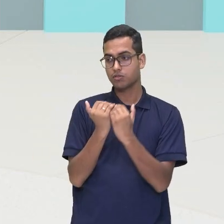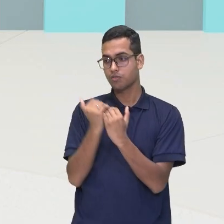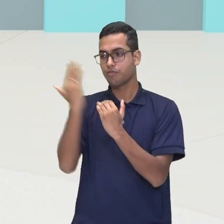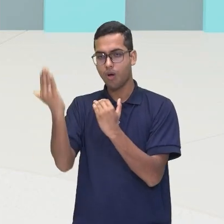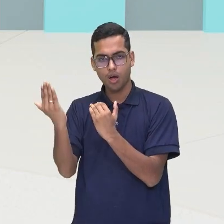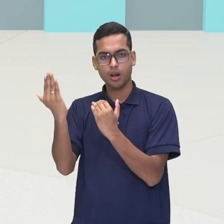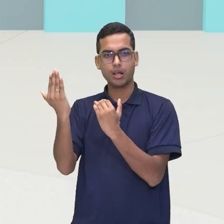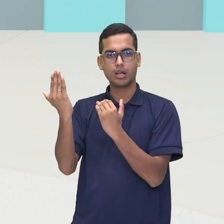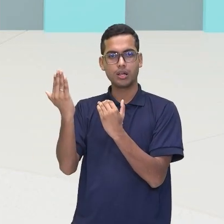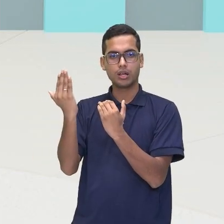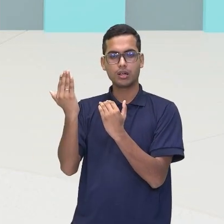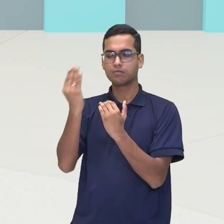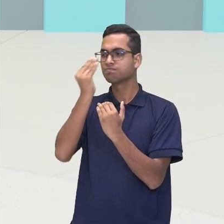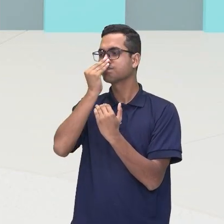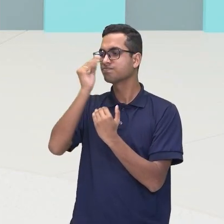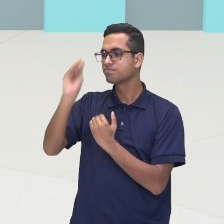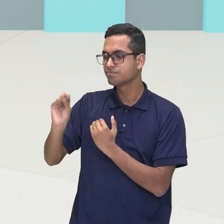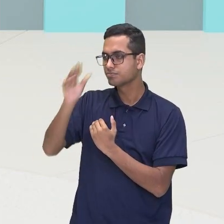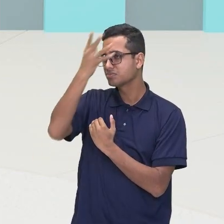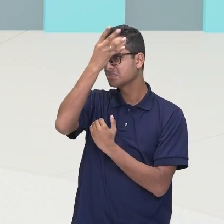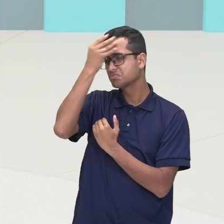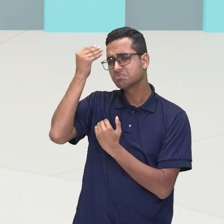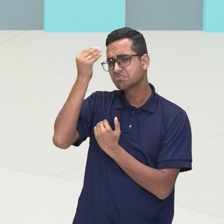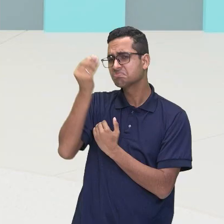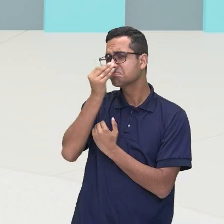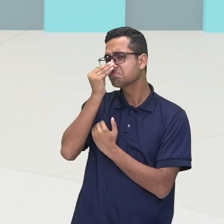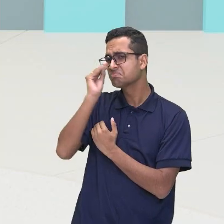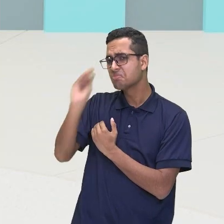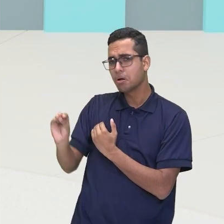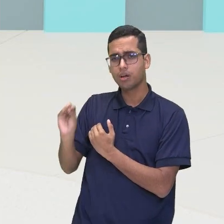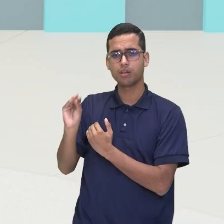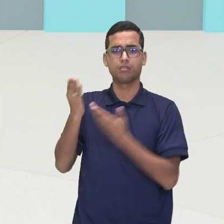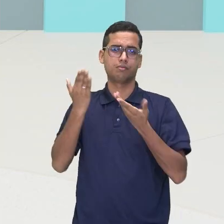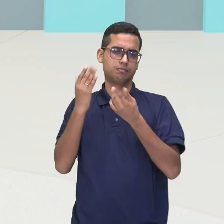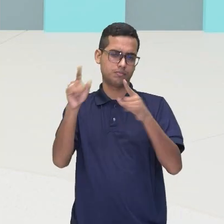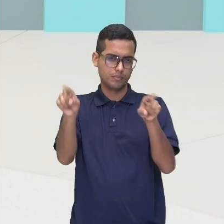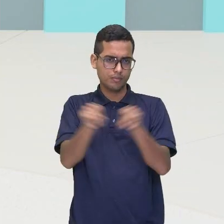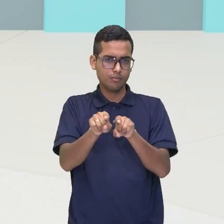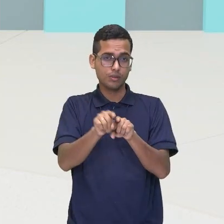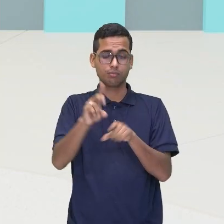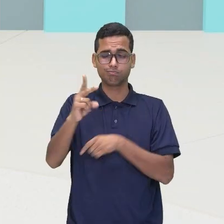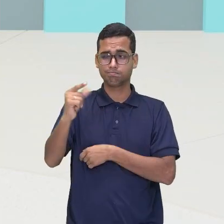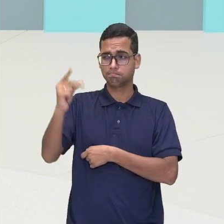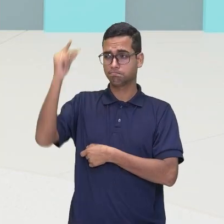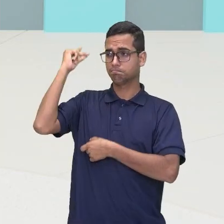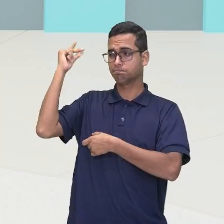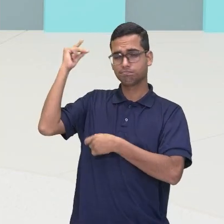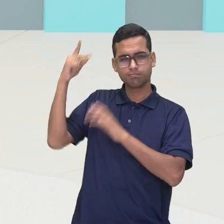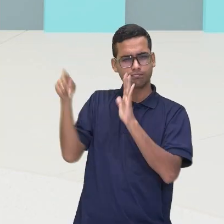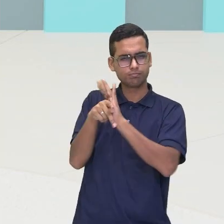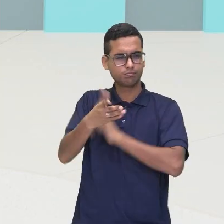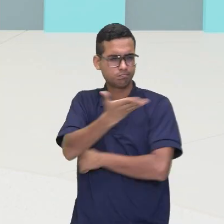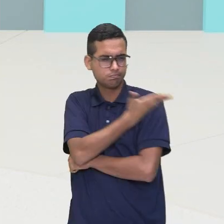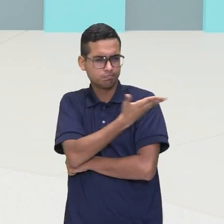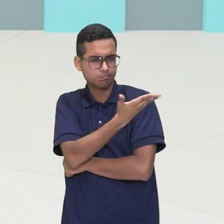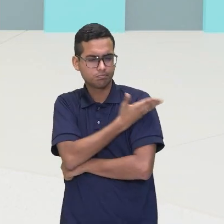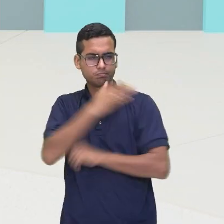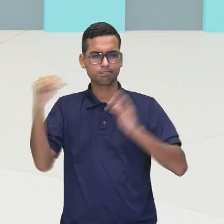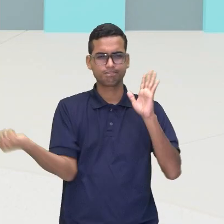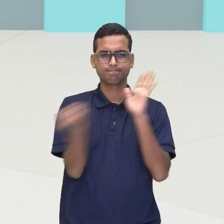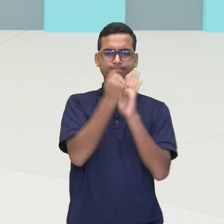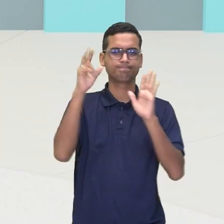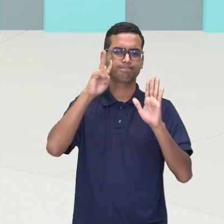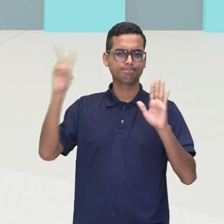aula. Isso aconteceu lá na Idade Antiga. E esse momento histórico na nossa sociedade